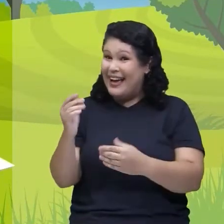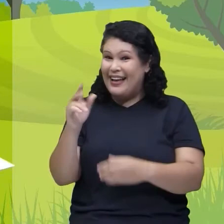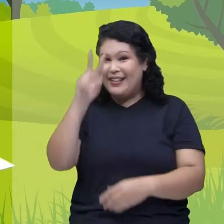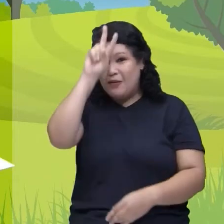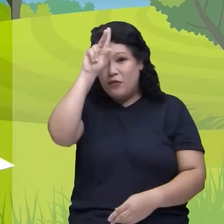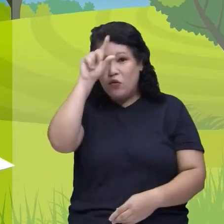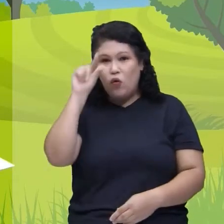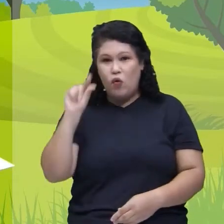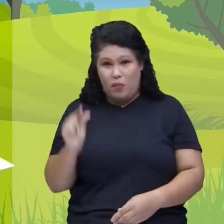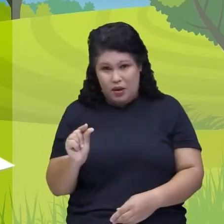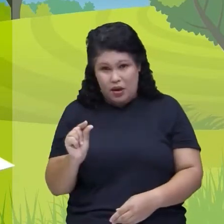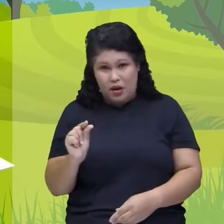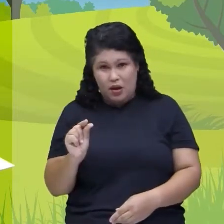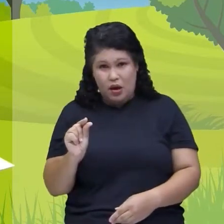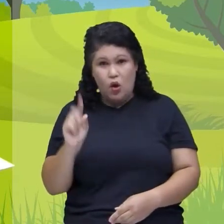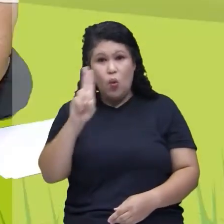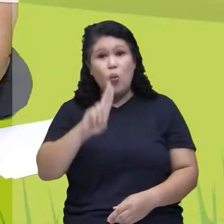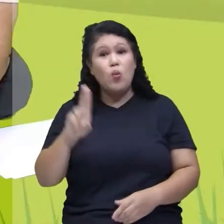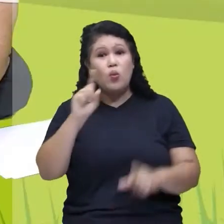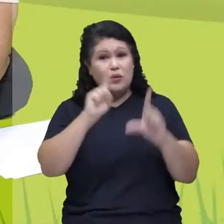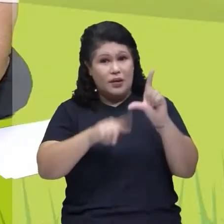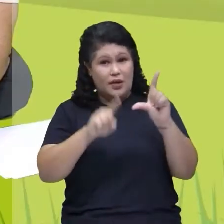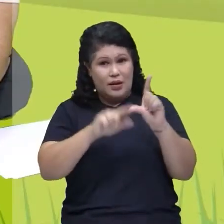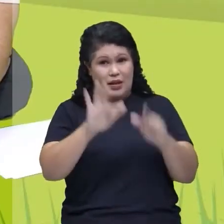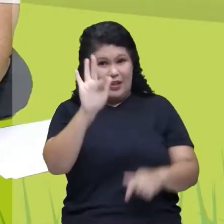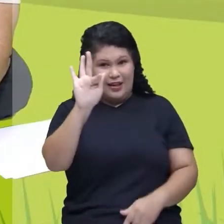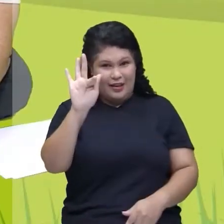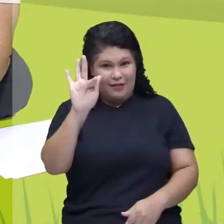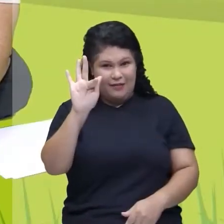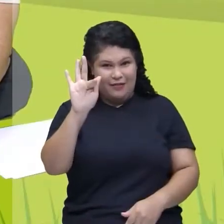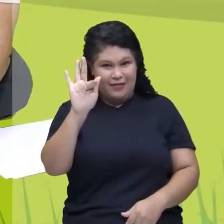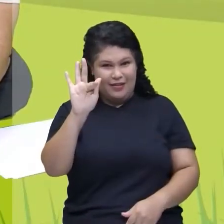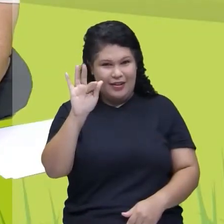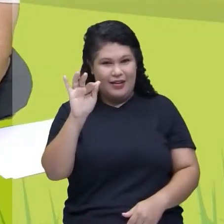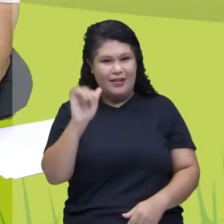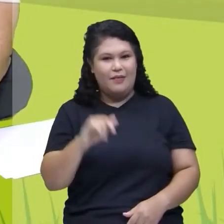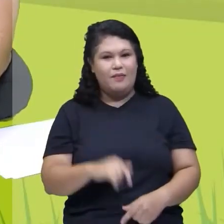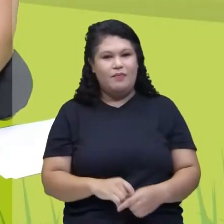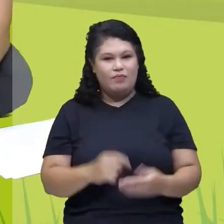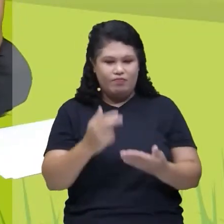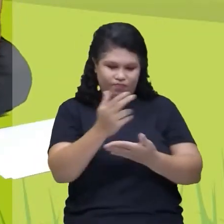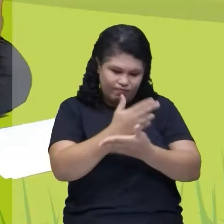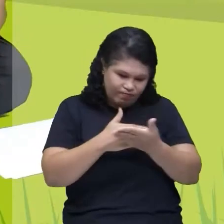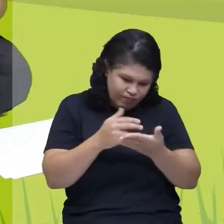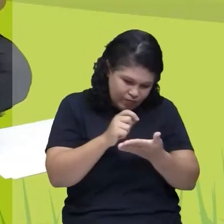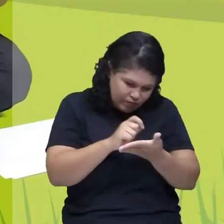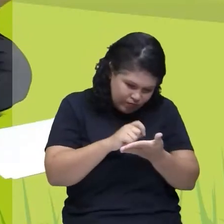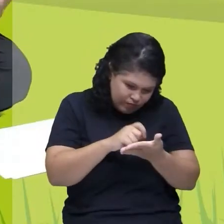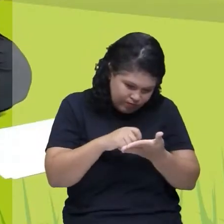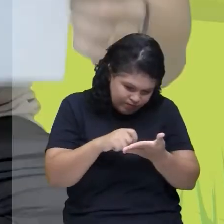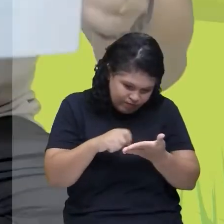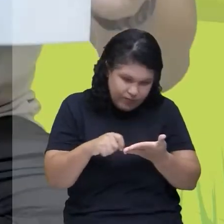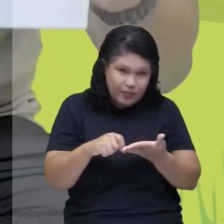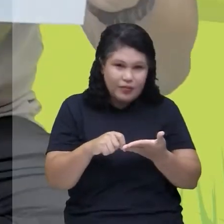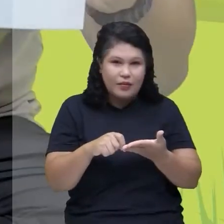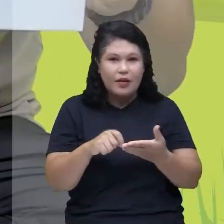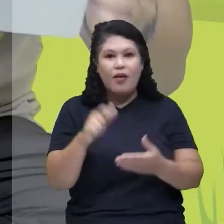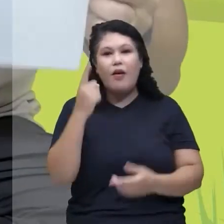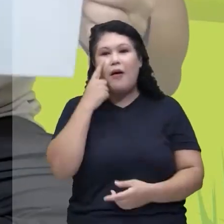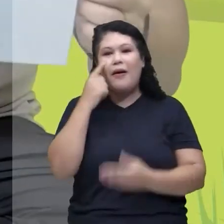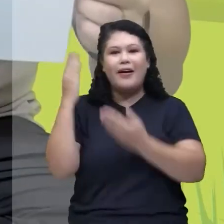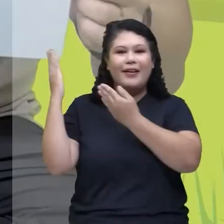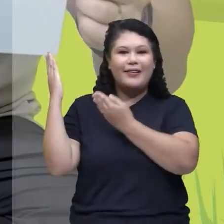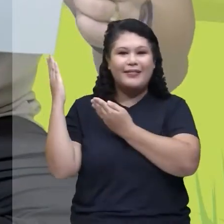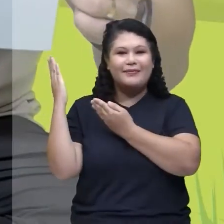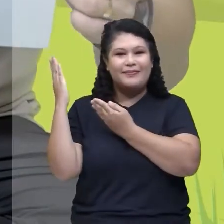letra F. Lembrei como é que é a letra F. Letra F. Então, na estação